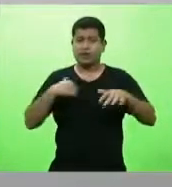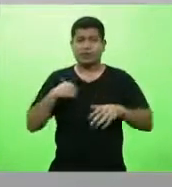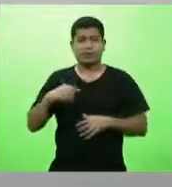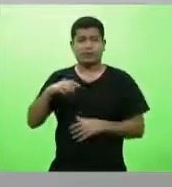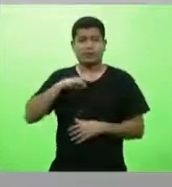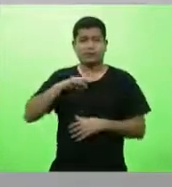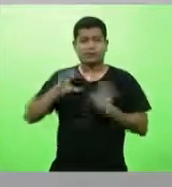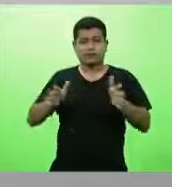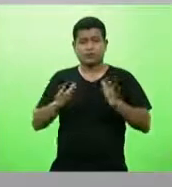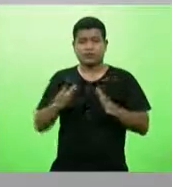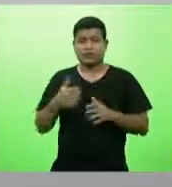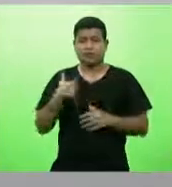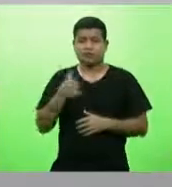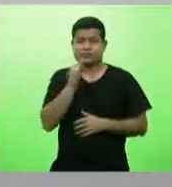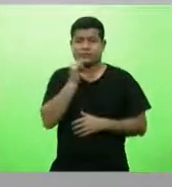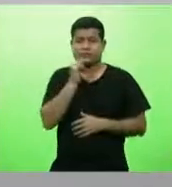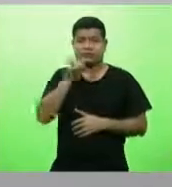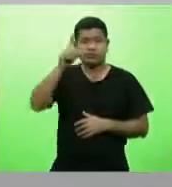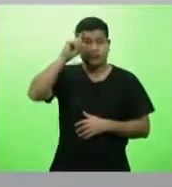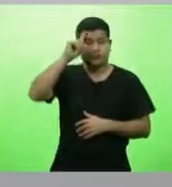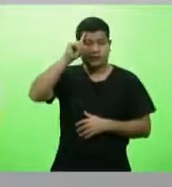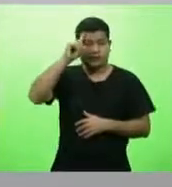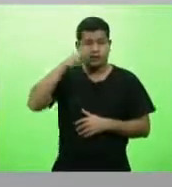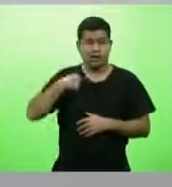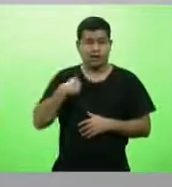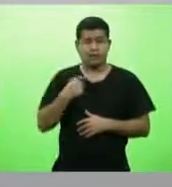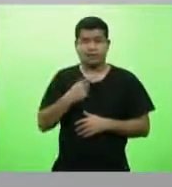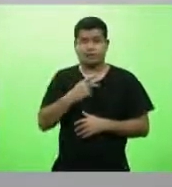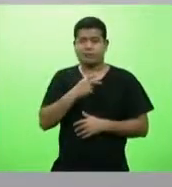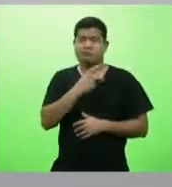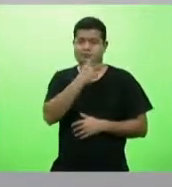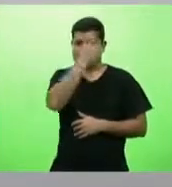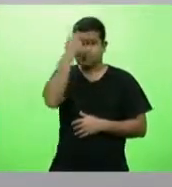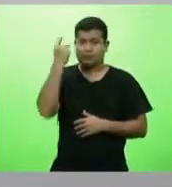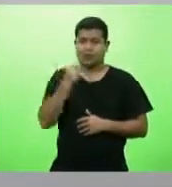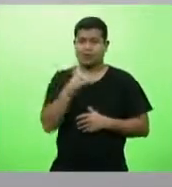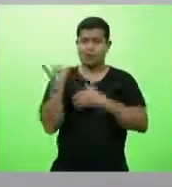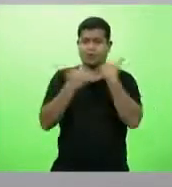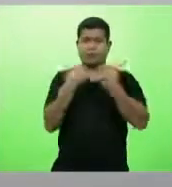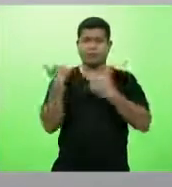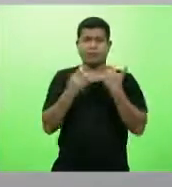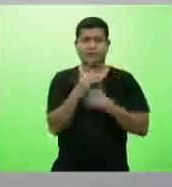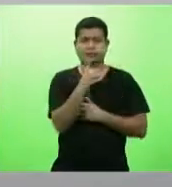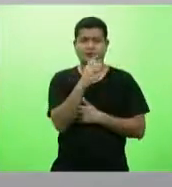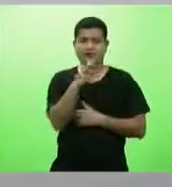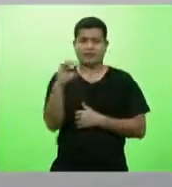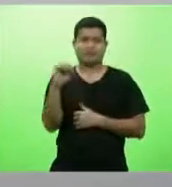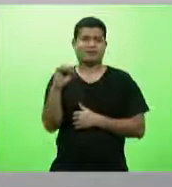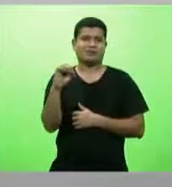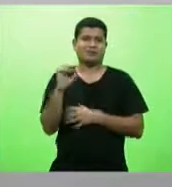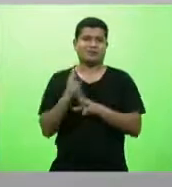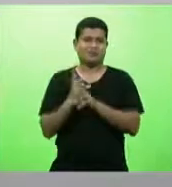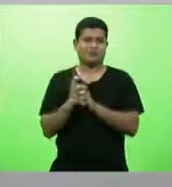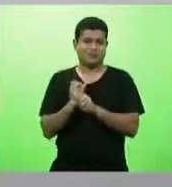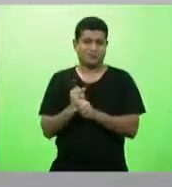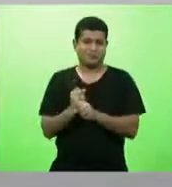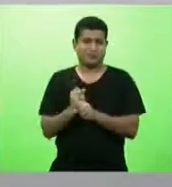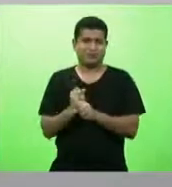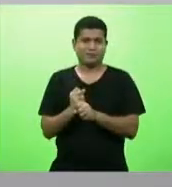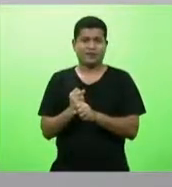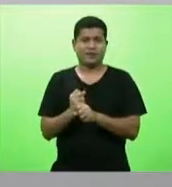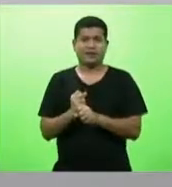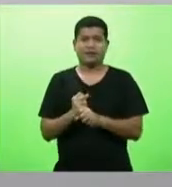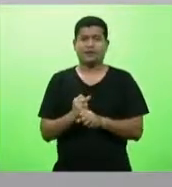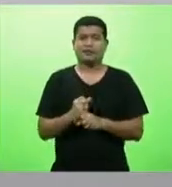óbitos, assim como o Brasil, e já se aproxima na casa dos 2 mil óbitos por dia. Então,